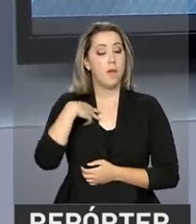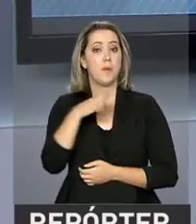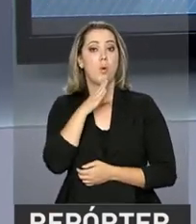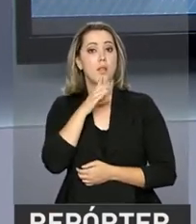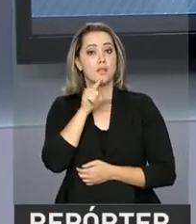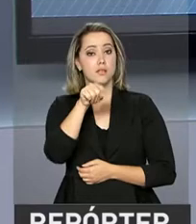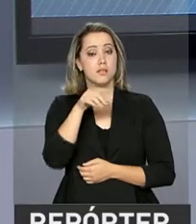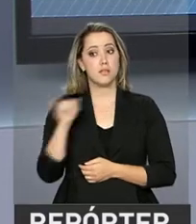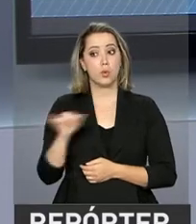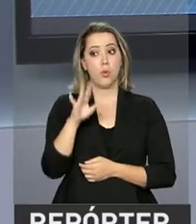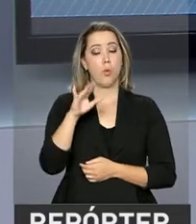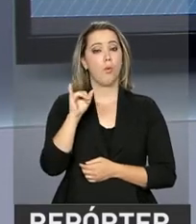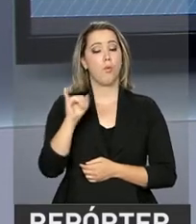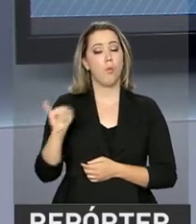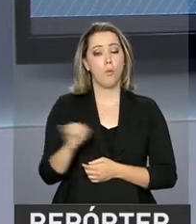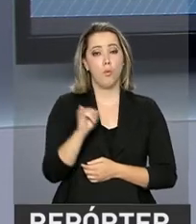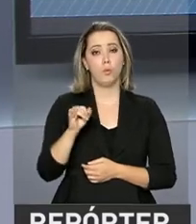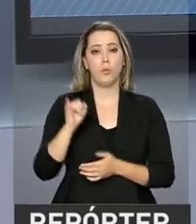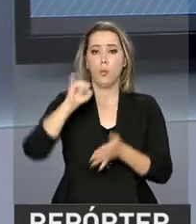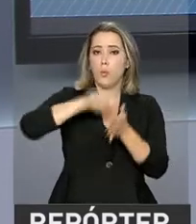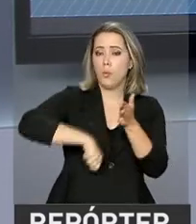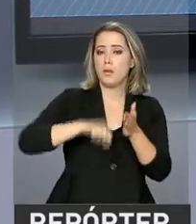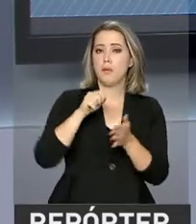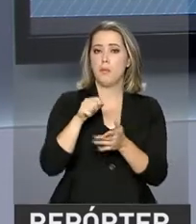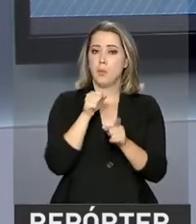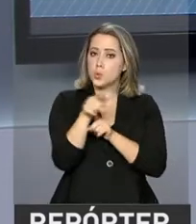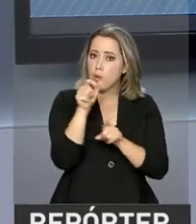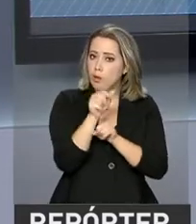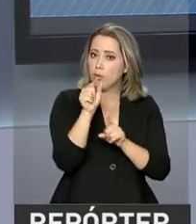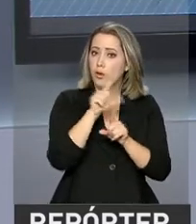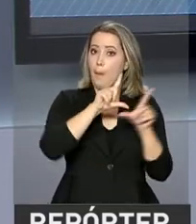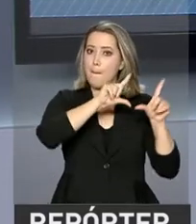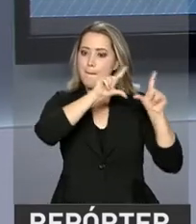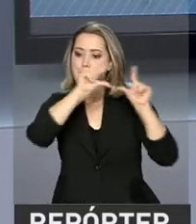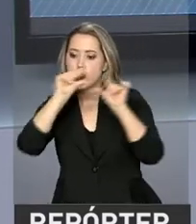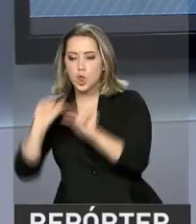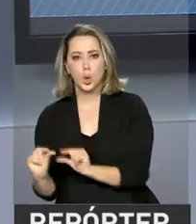a inflação do aluguel, atingiu a menor taxa desde